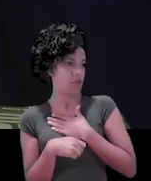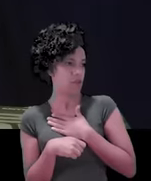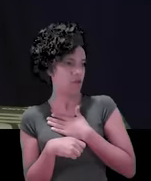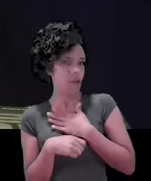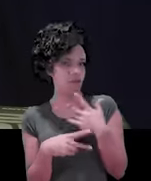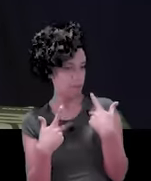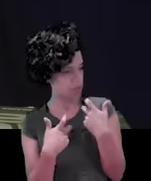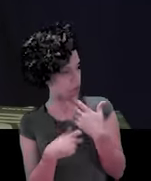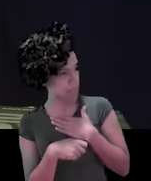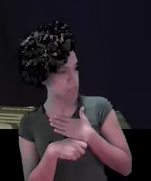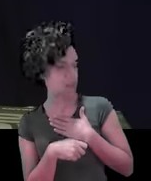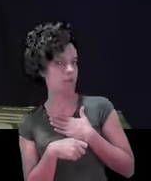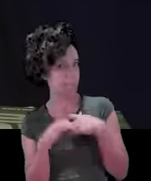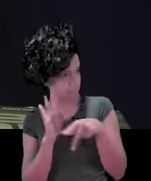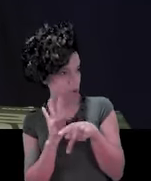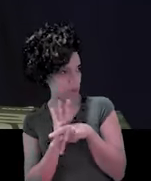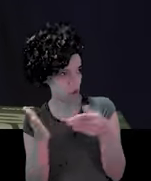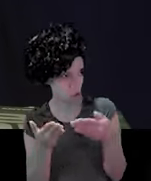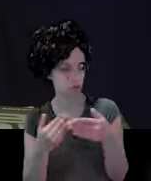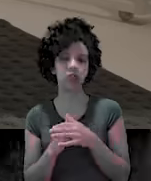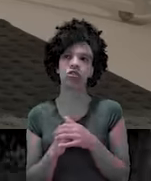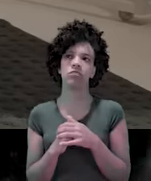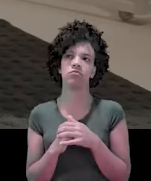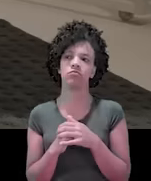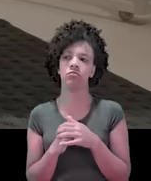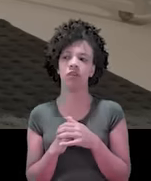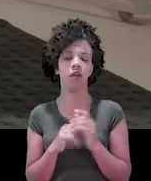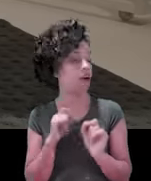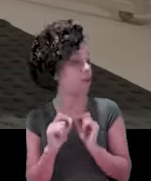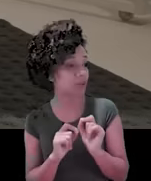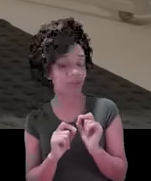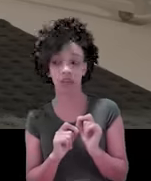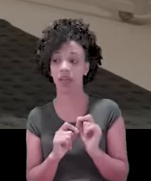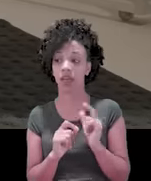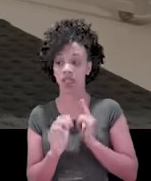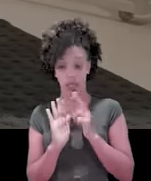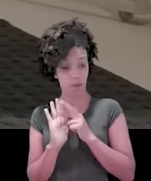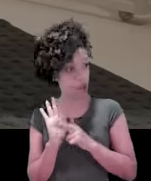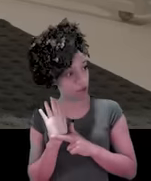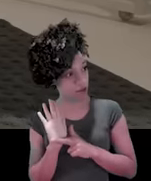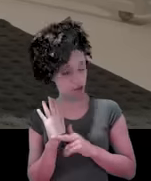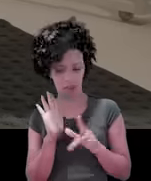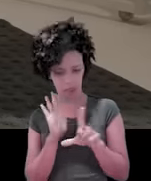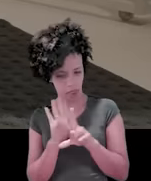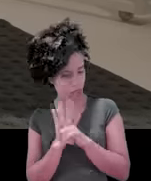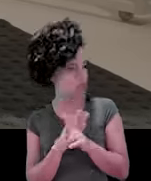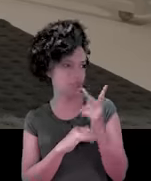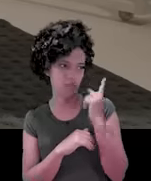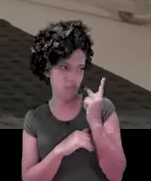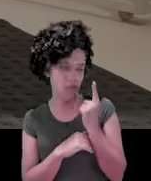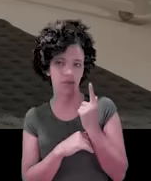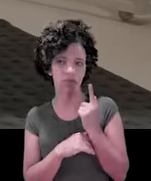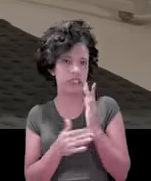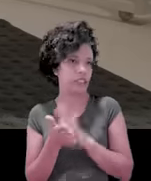é só mais uma percepção minha hoje e ele é exatamente existe uma regra uma lei natural